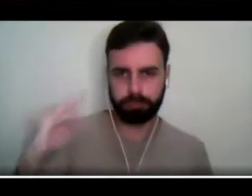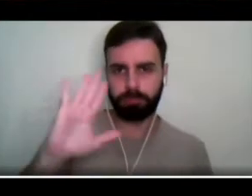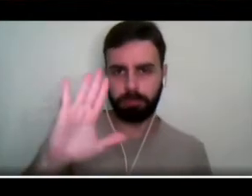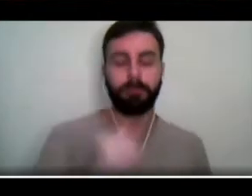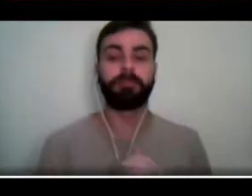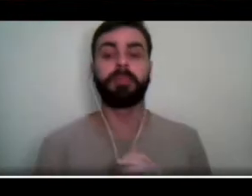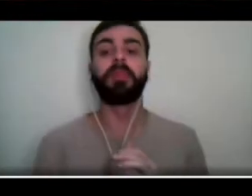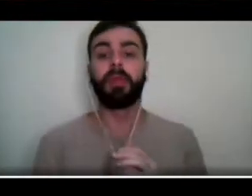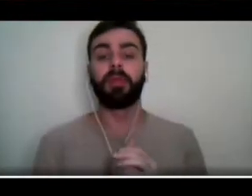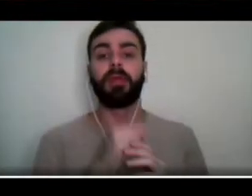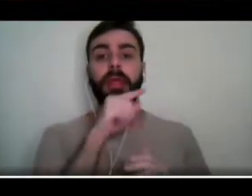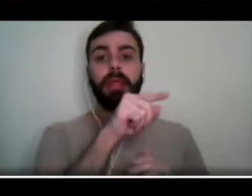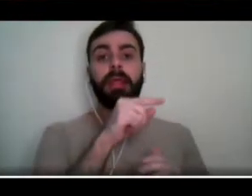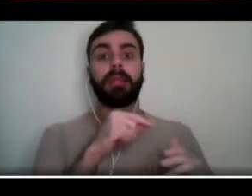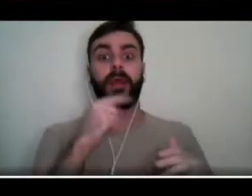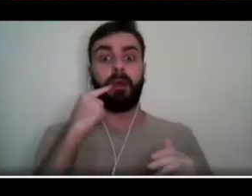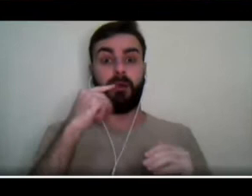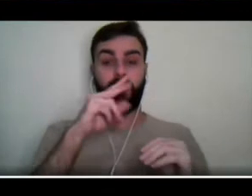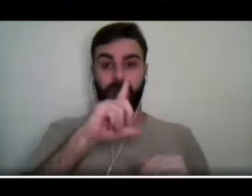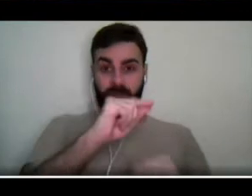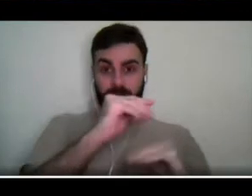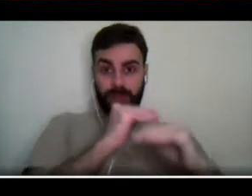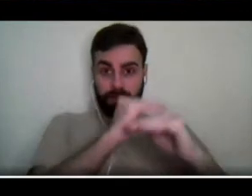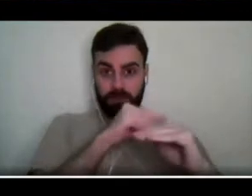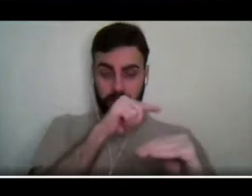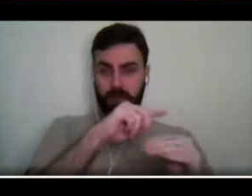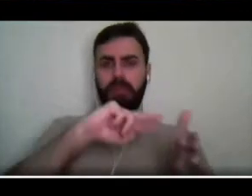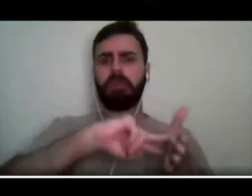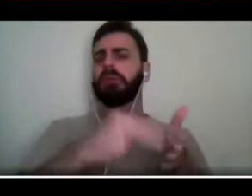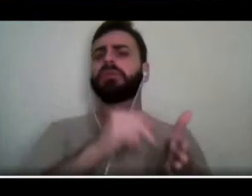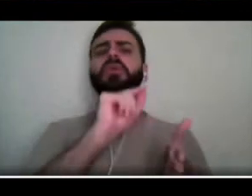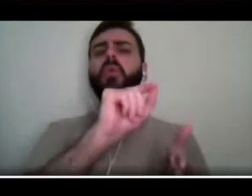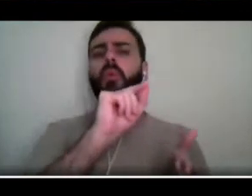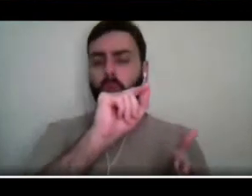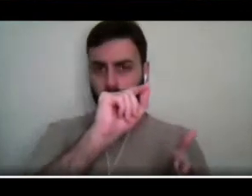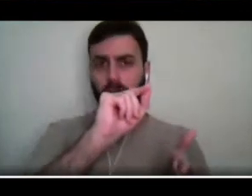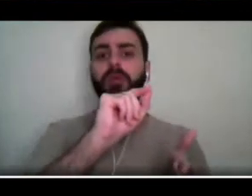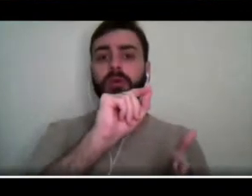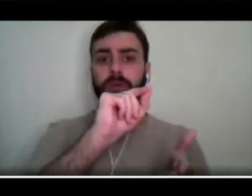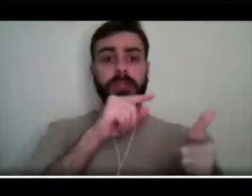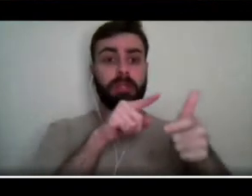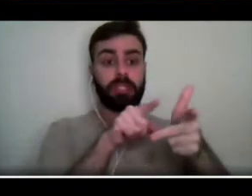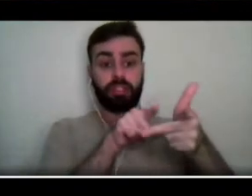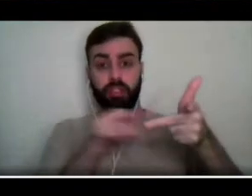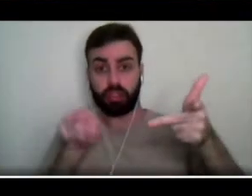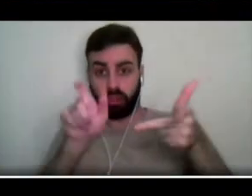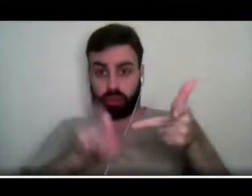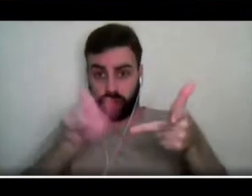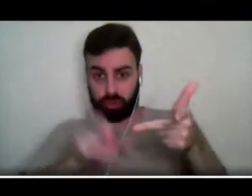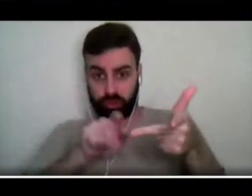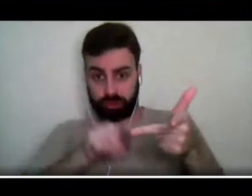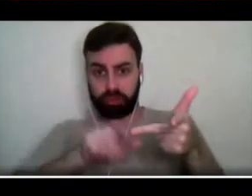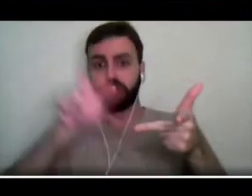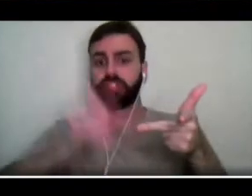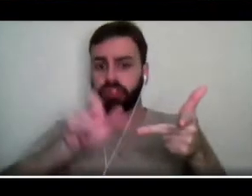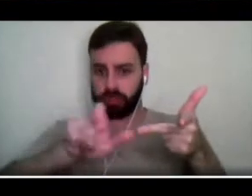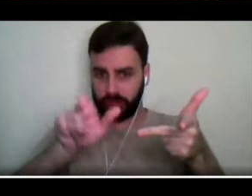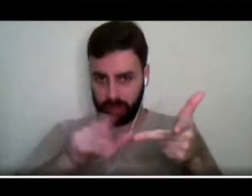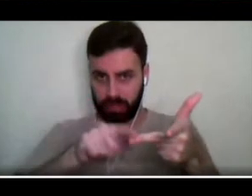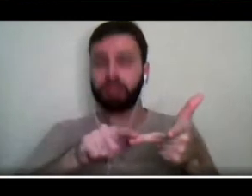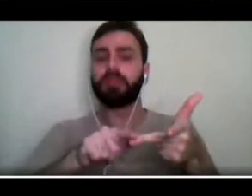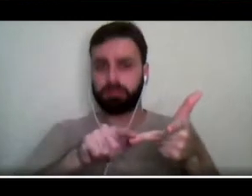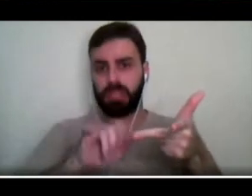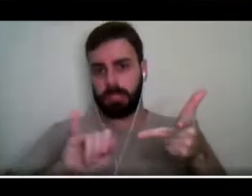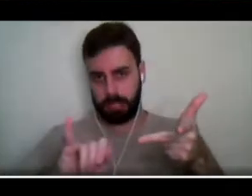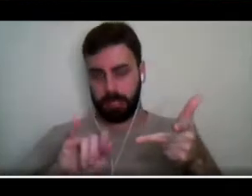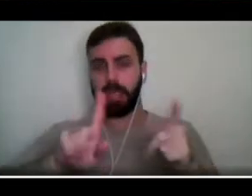O vetor velocidade média, na verdade, nada mais é do que uma velocidade média na direção x, né? Na direção